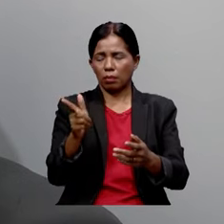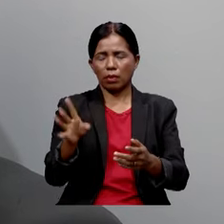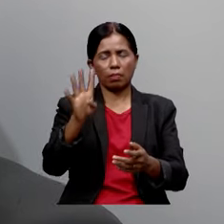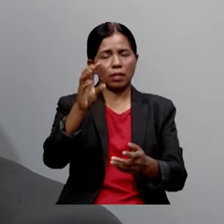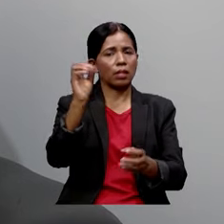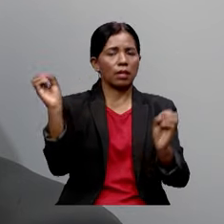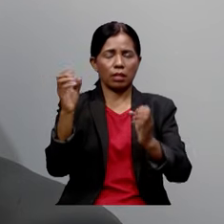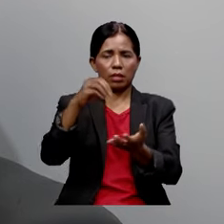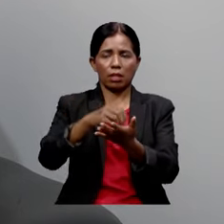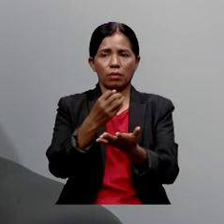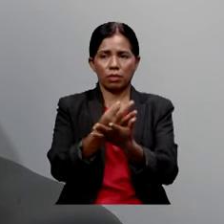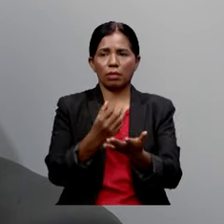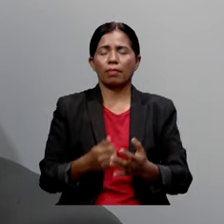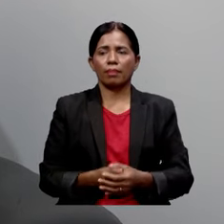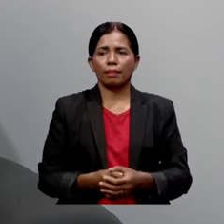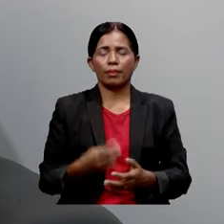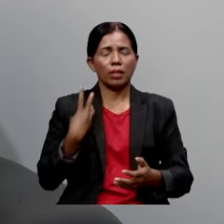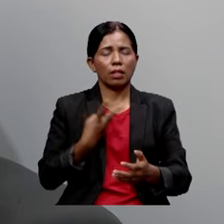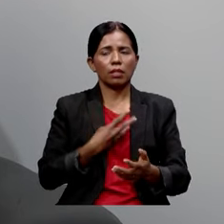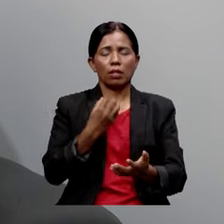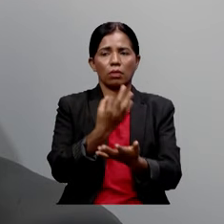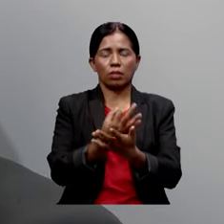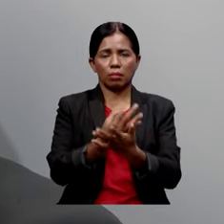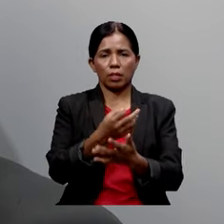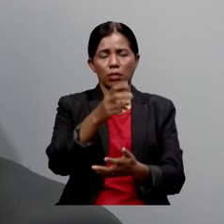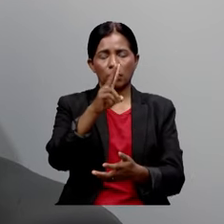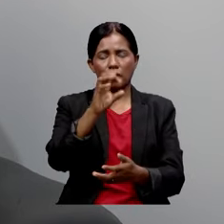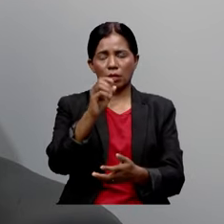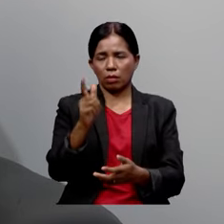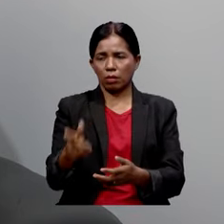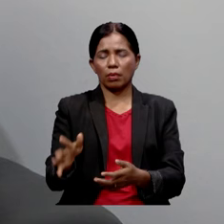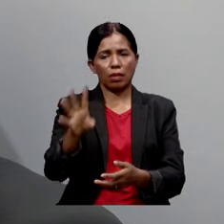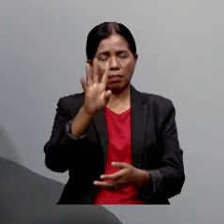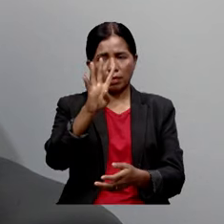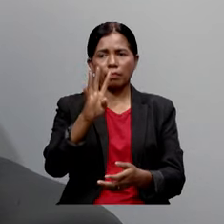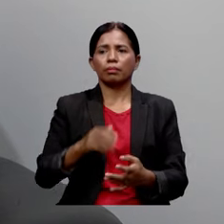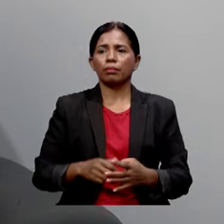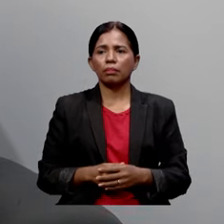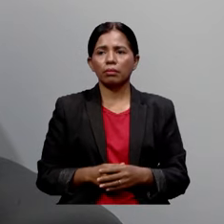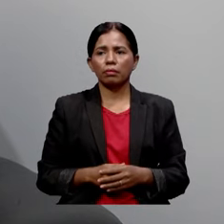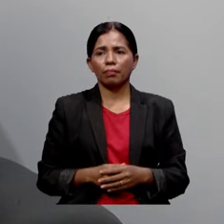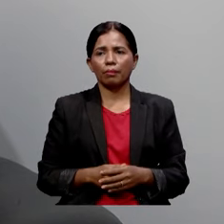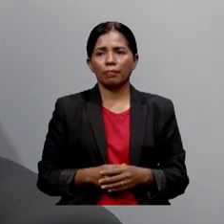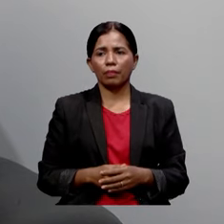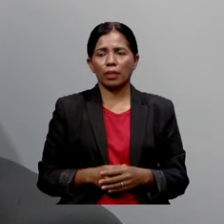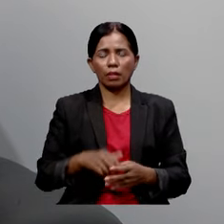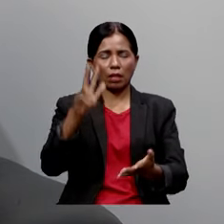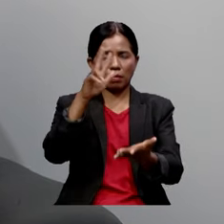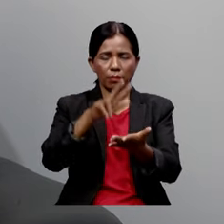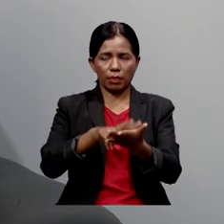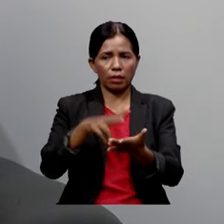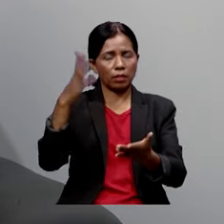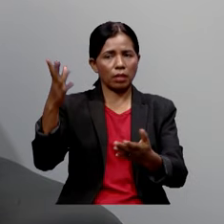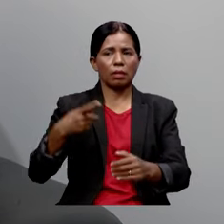não, e está orçamento 2024, né? Nem a aprovação e